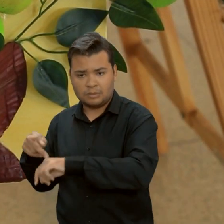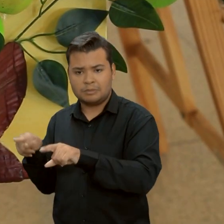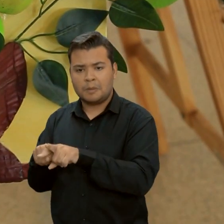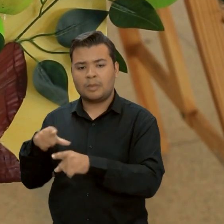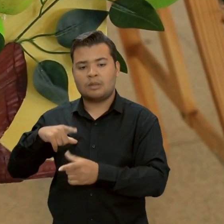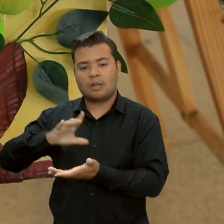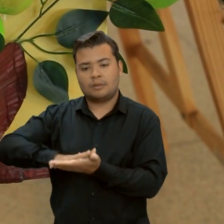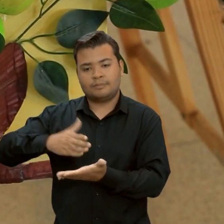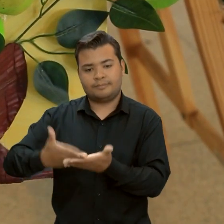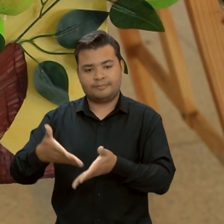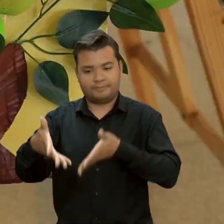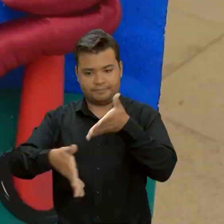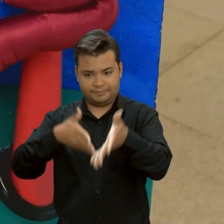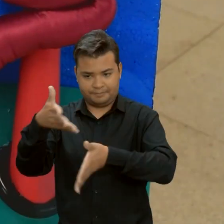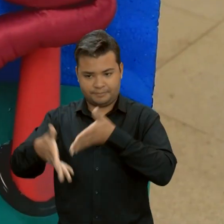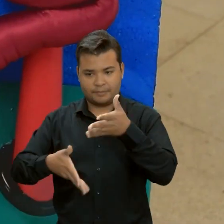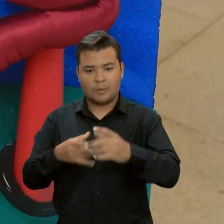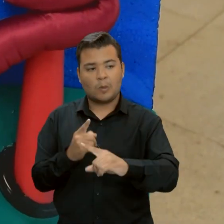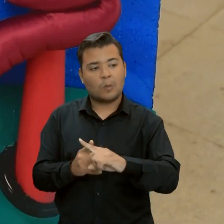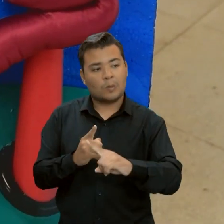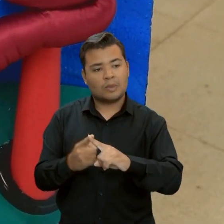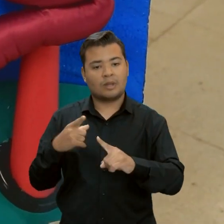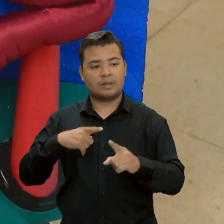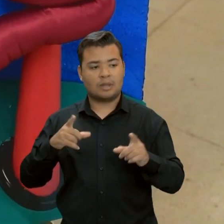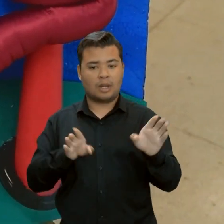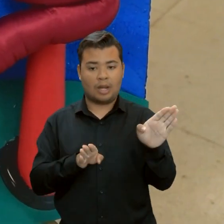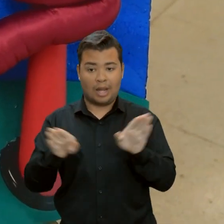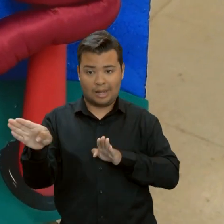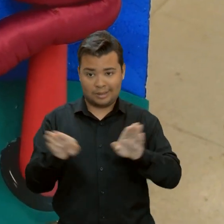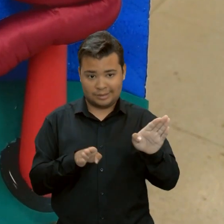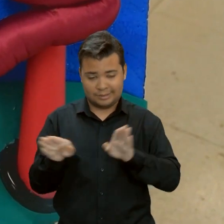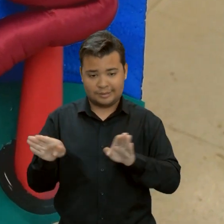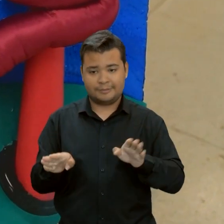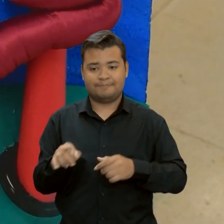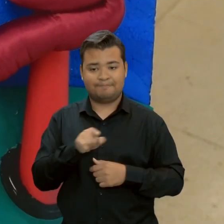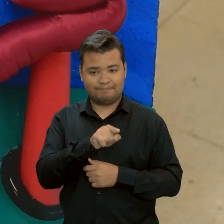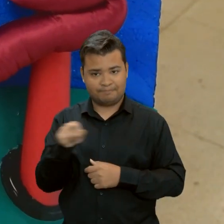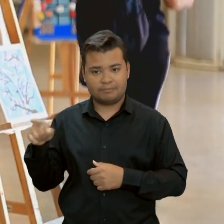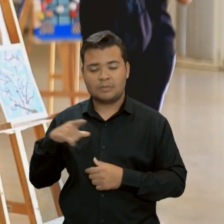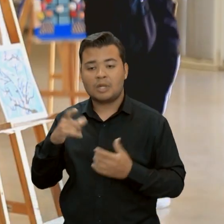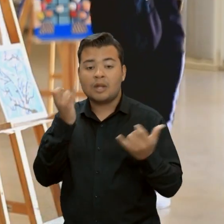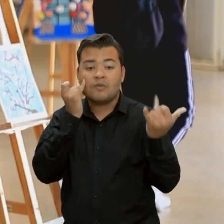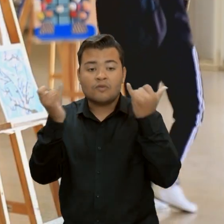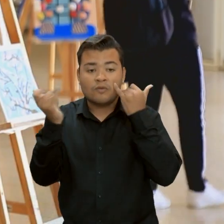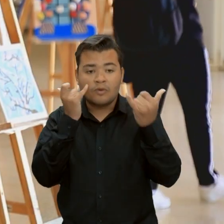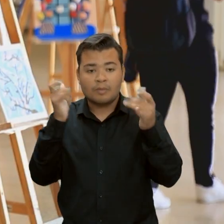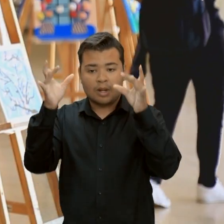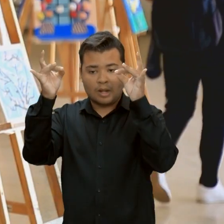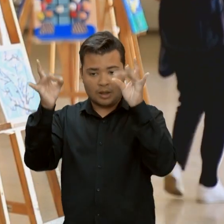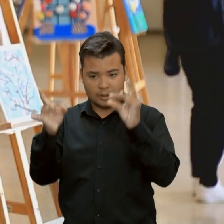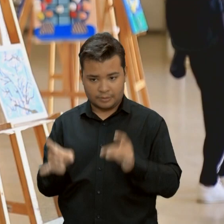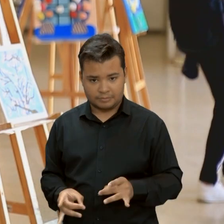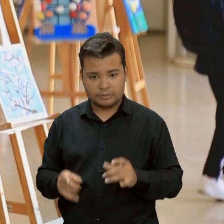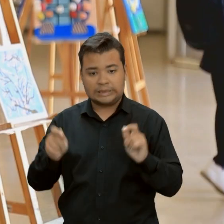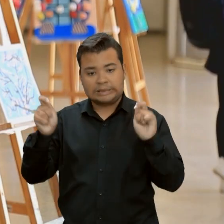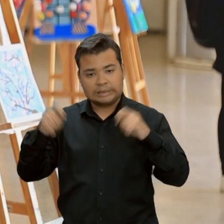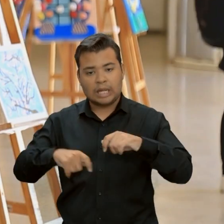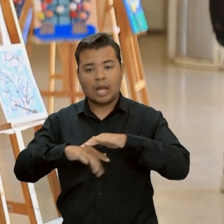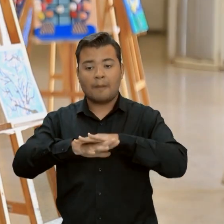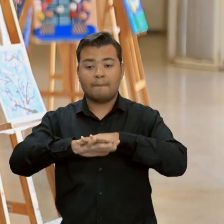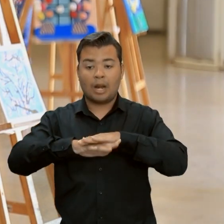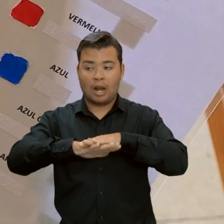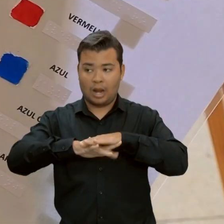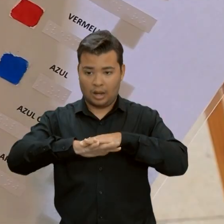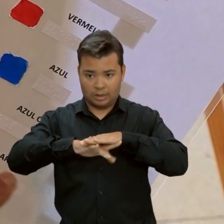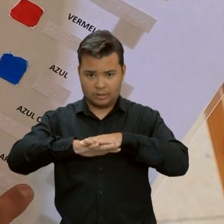Libras. Para garantir uma maior acessibilidade, na exposição tem as informações disponíveis para leitura em braille,